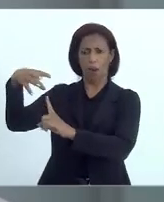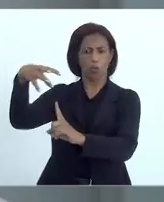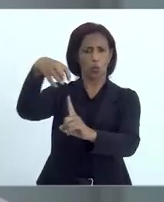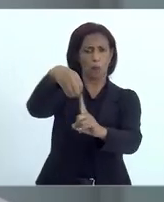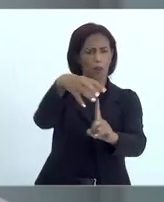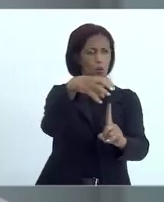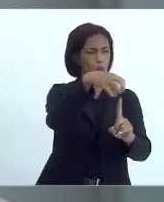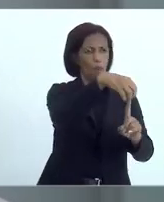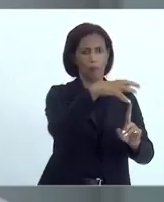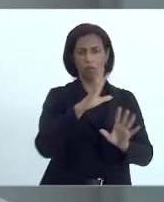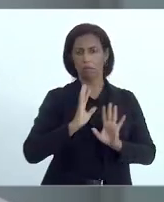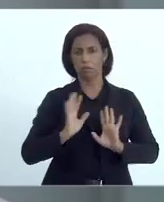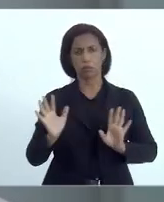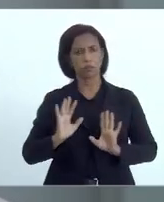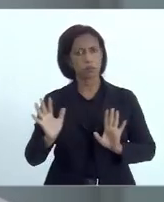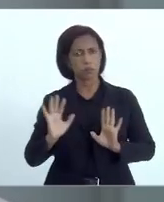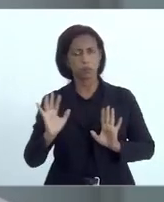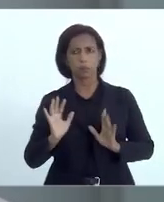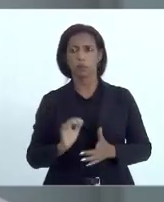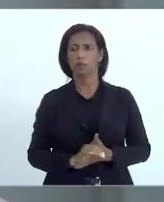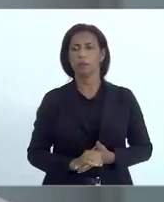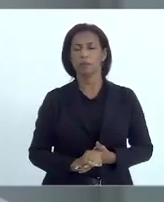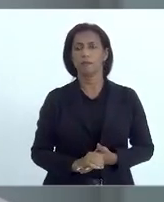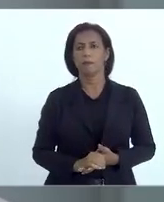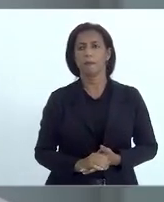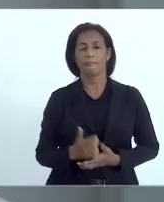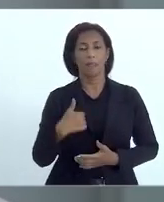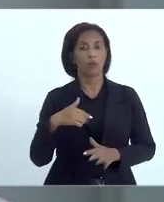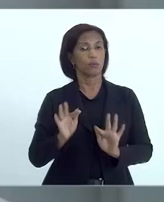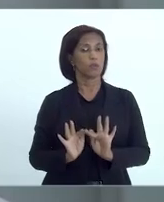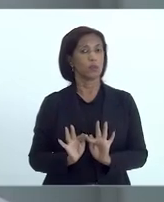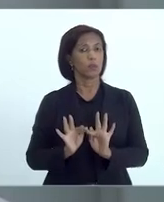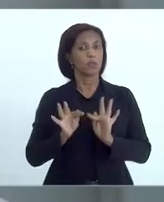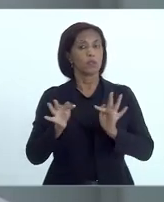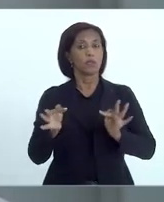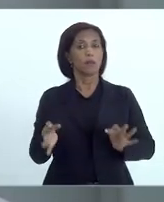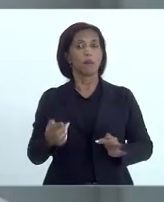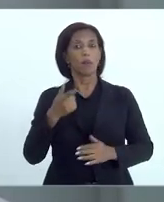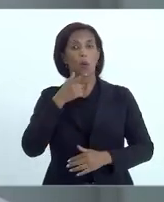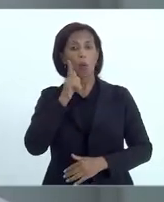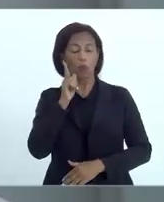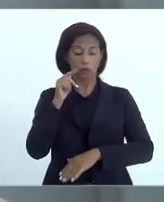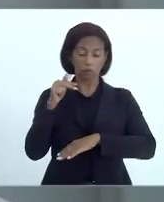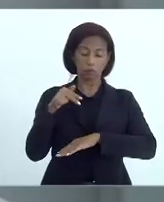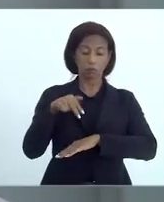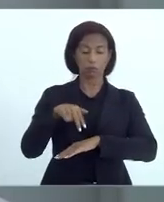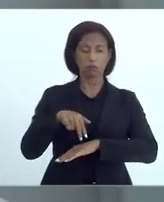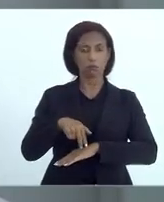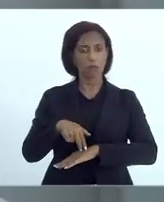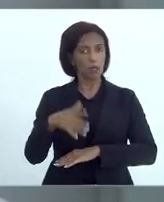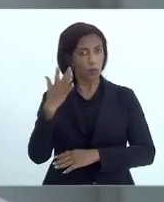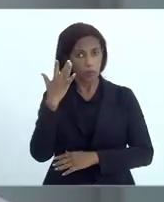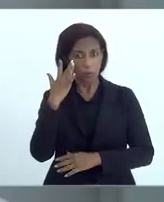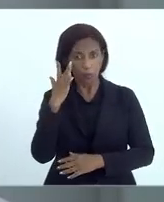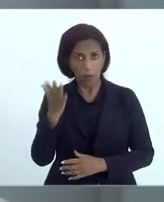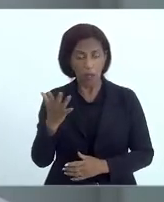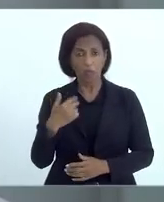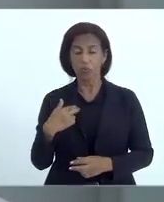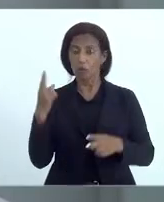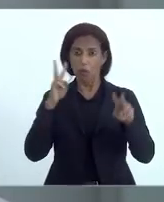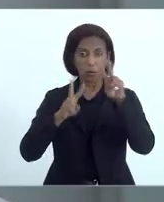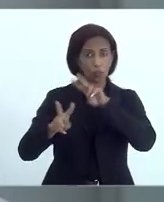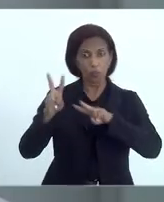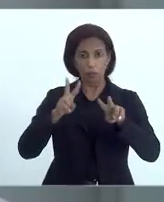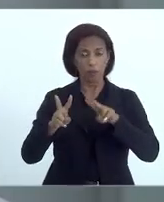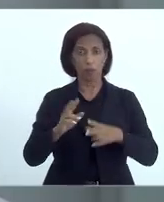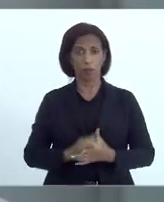não tô ocupando b não tô culpando você eu simplesmente o que eu falei ontem é o que eu acho é o que eu